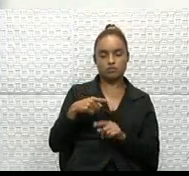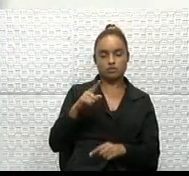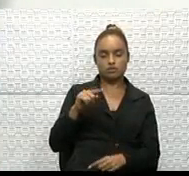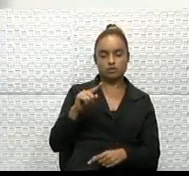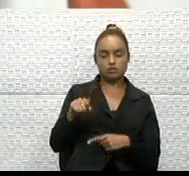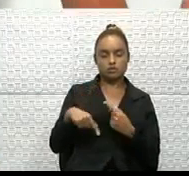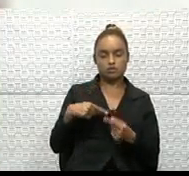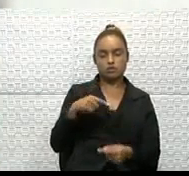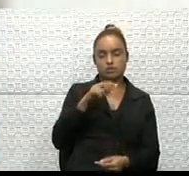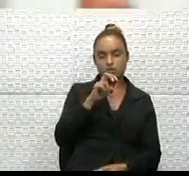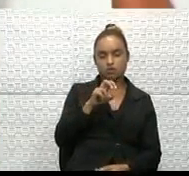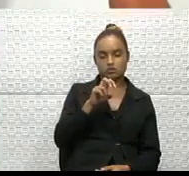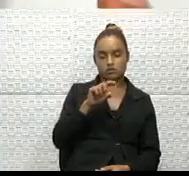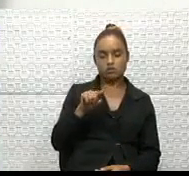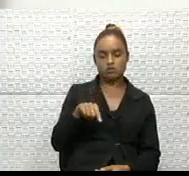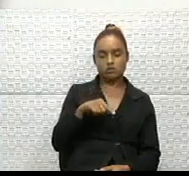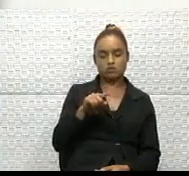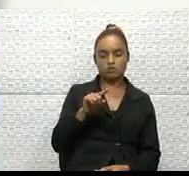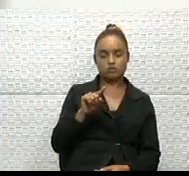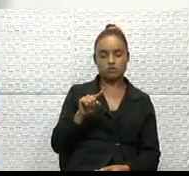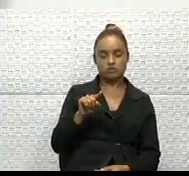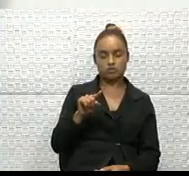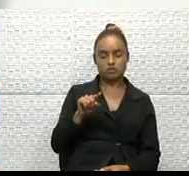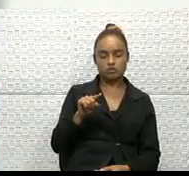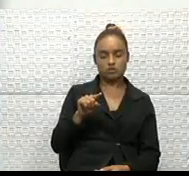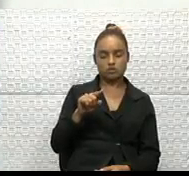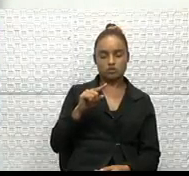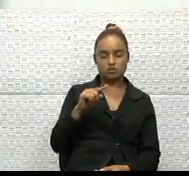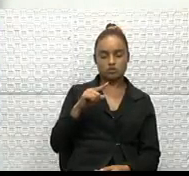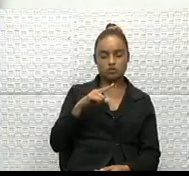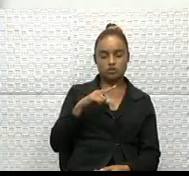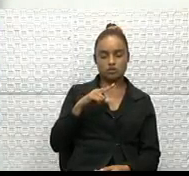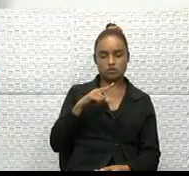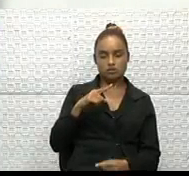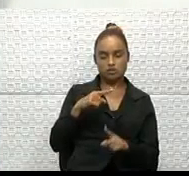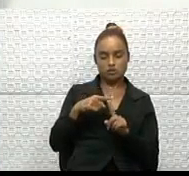Terceiro, 5,1 M+,